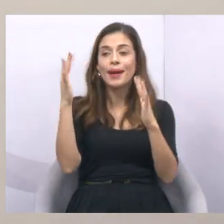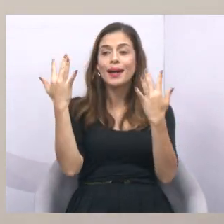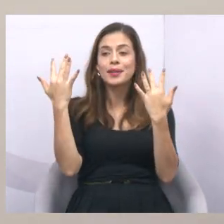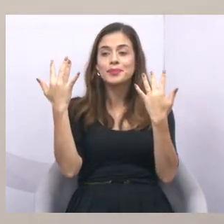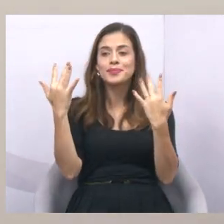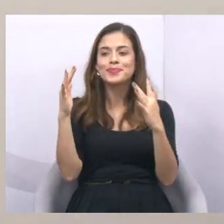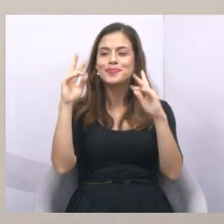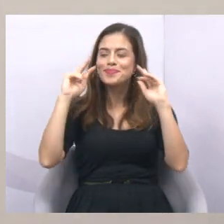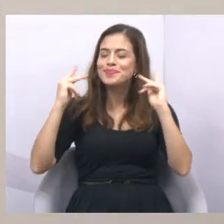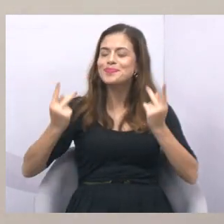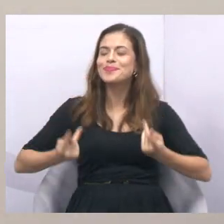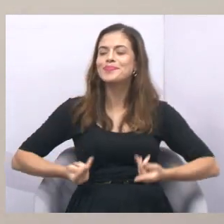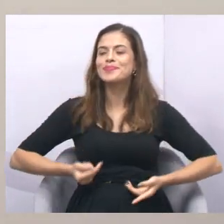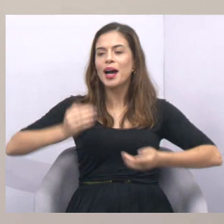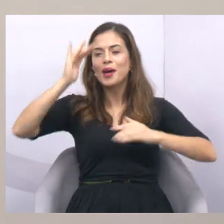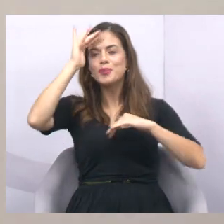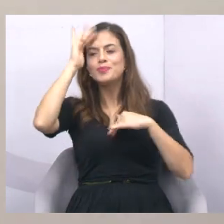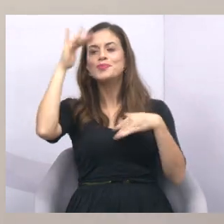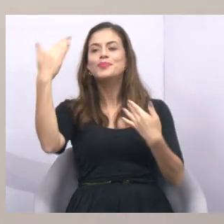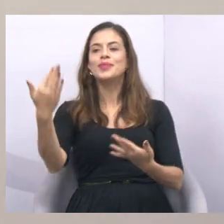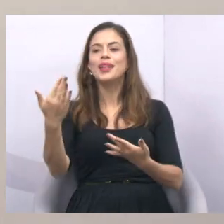pela merecida homenagem.